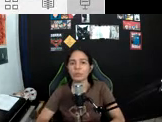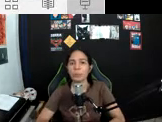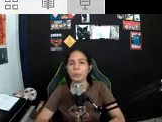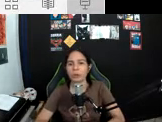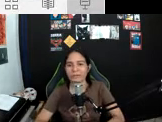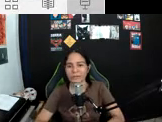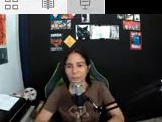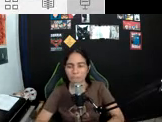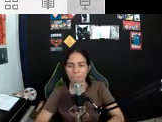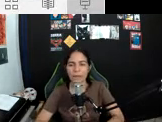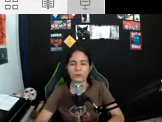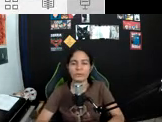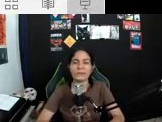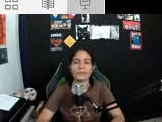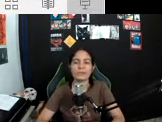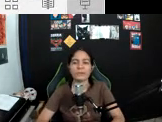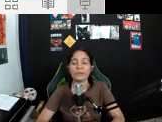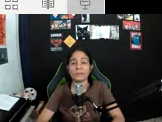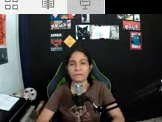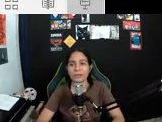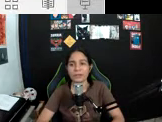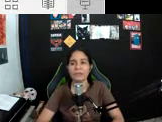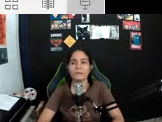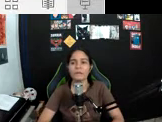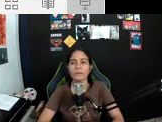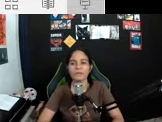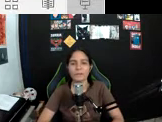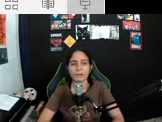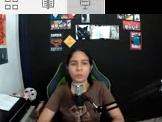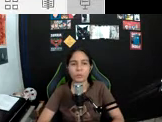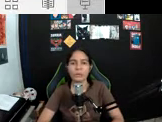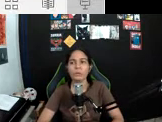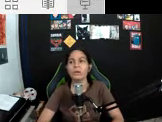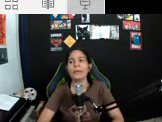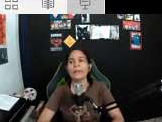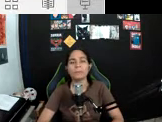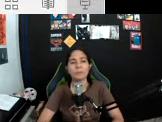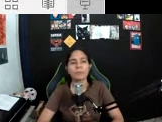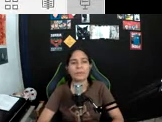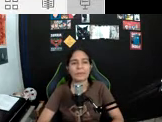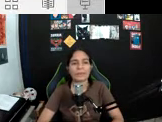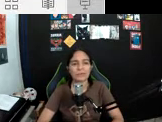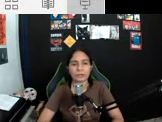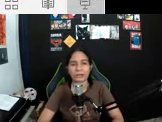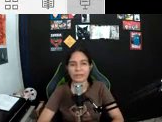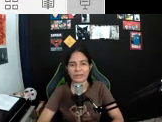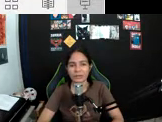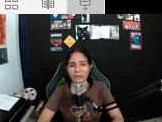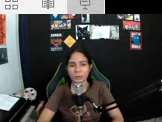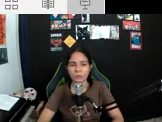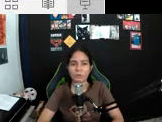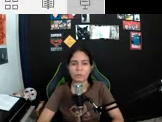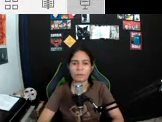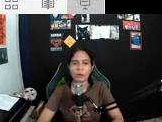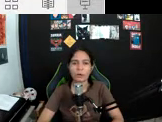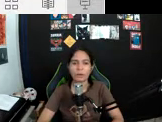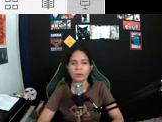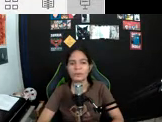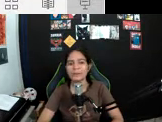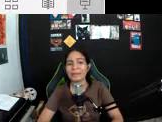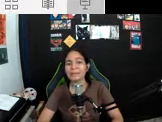entende-se autopromoção, a utilização de entrevistas, informações ao público e publicações de artigos